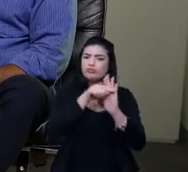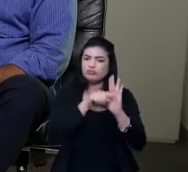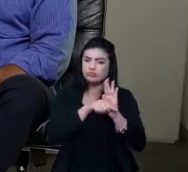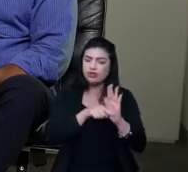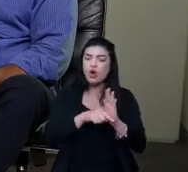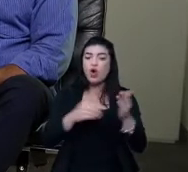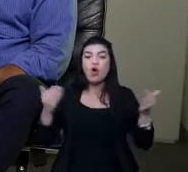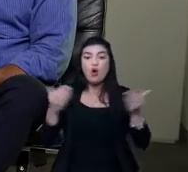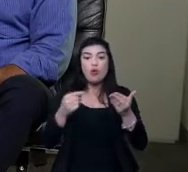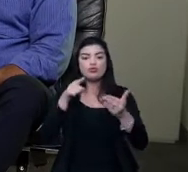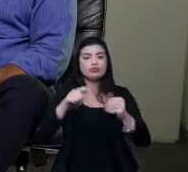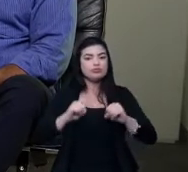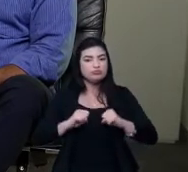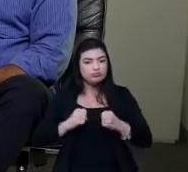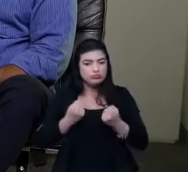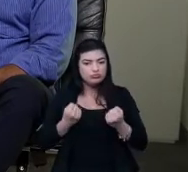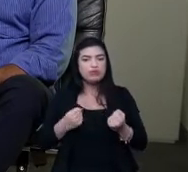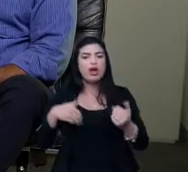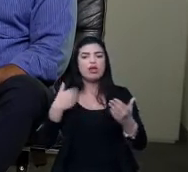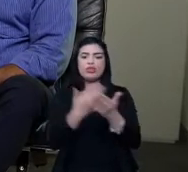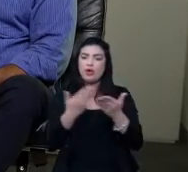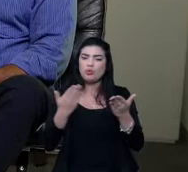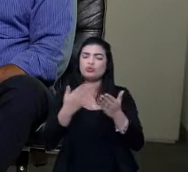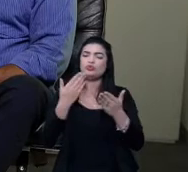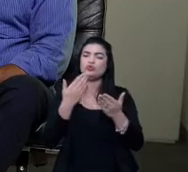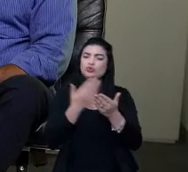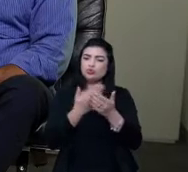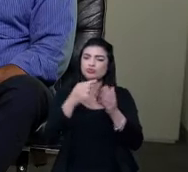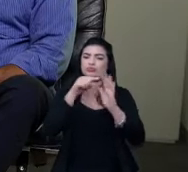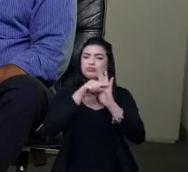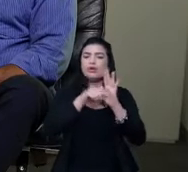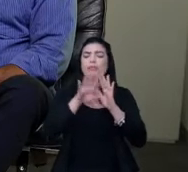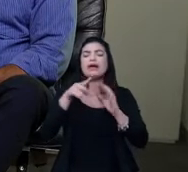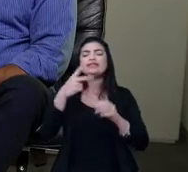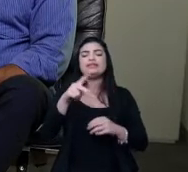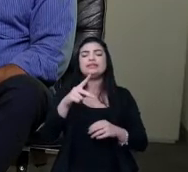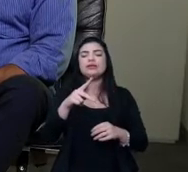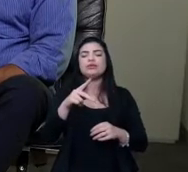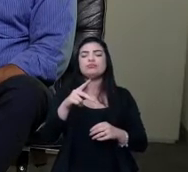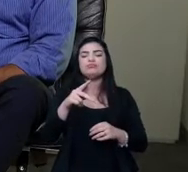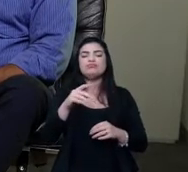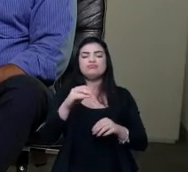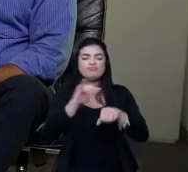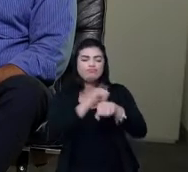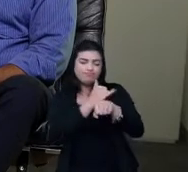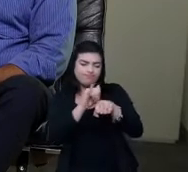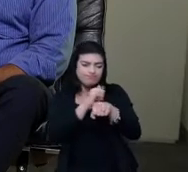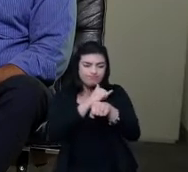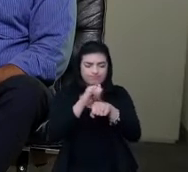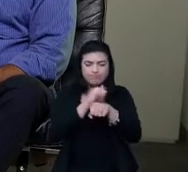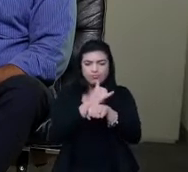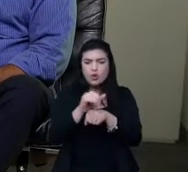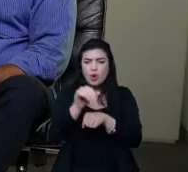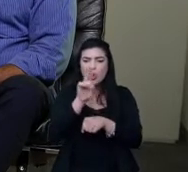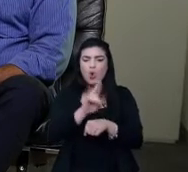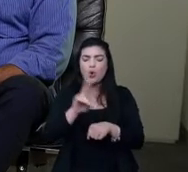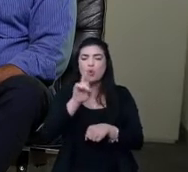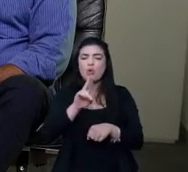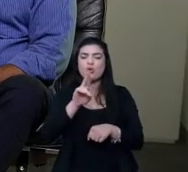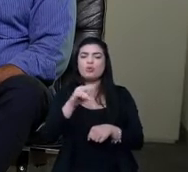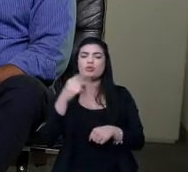dedica também ao estudo. Sobre as técnicas, quais as técnicas que você utiliza, se alguma tem